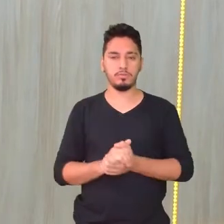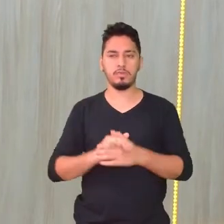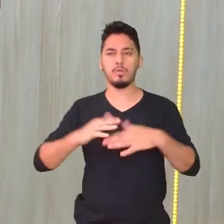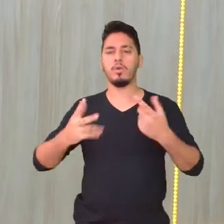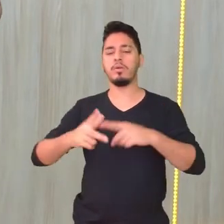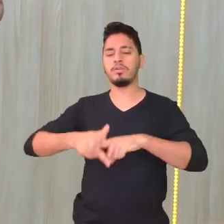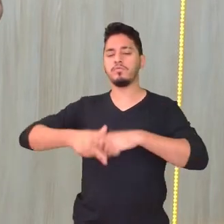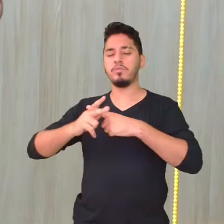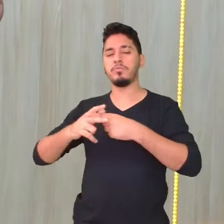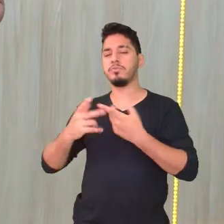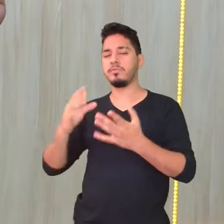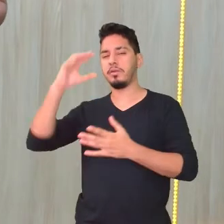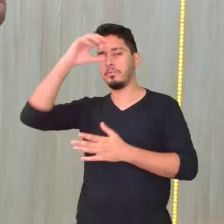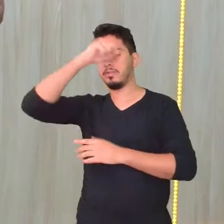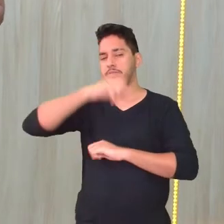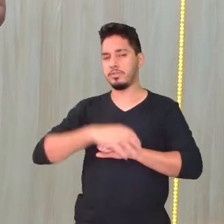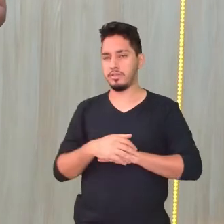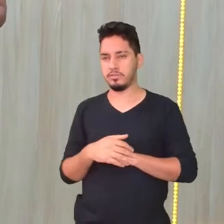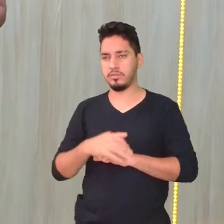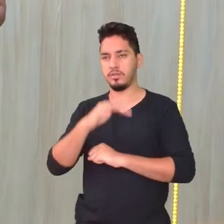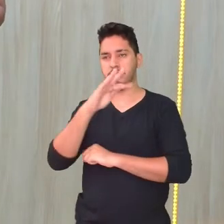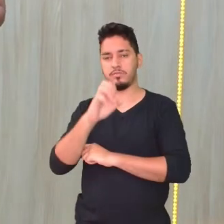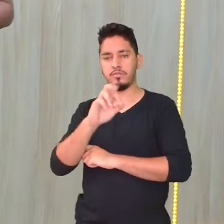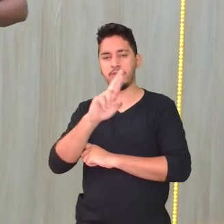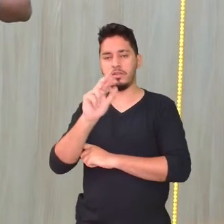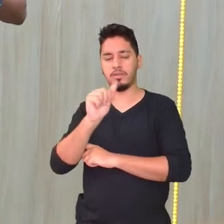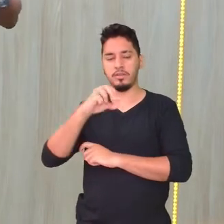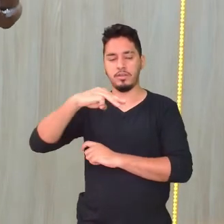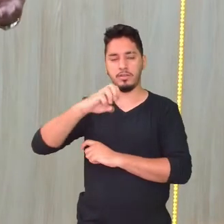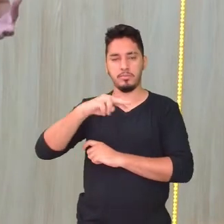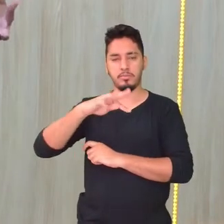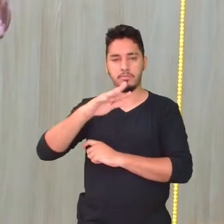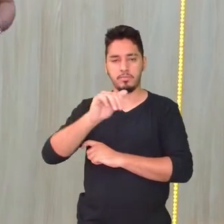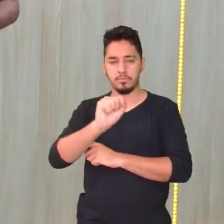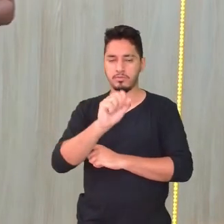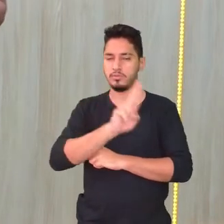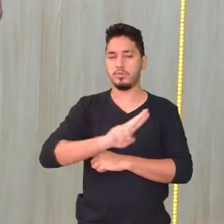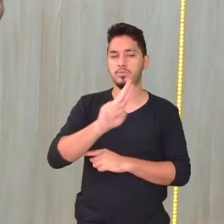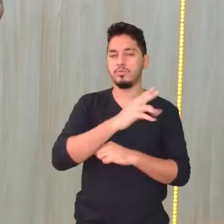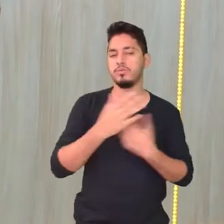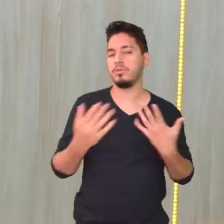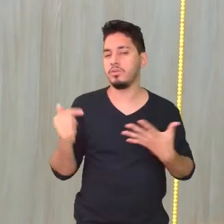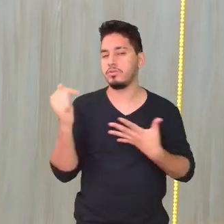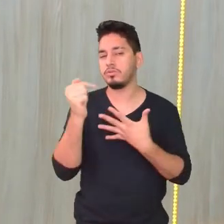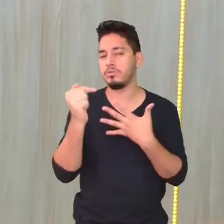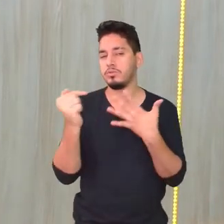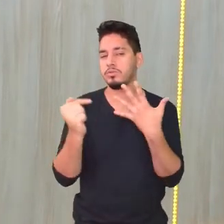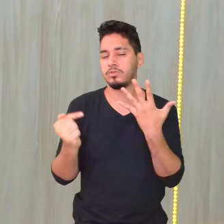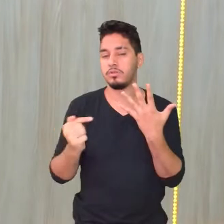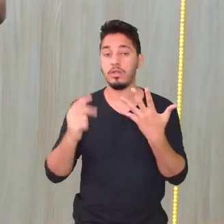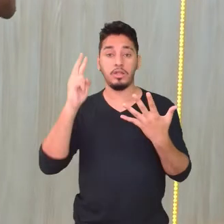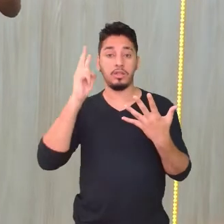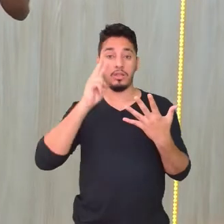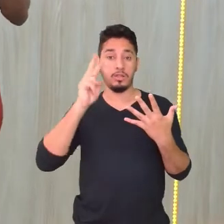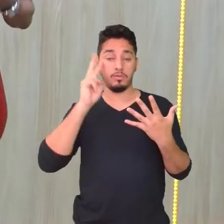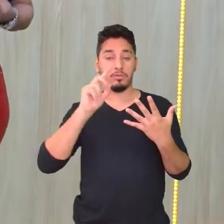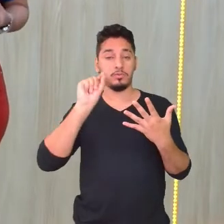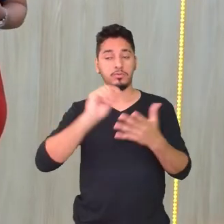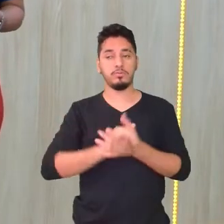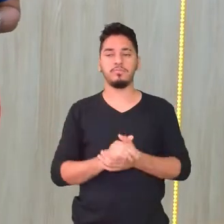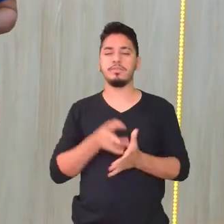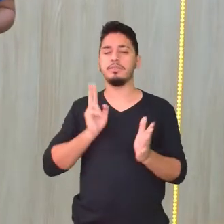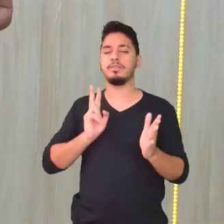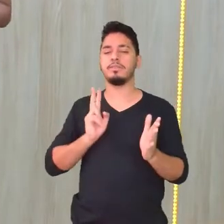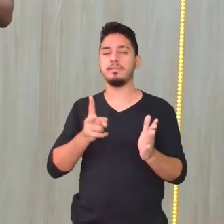as ferramentas de aprendizagem que a gente está utilizando na nossa mediação, na nossa interação, lembrando que há sempre